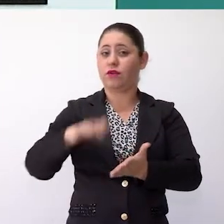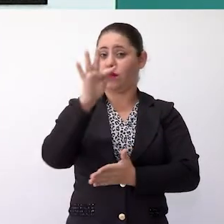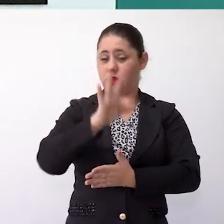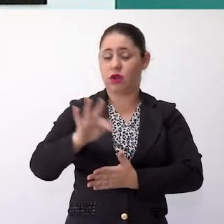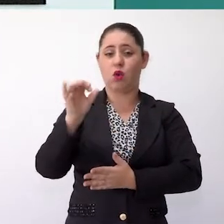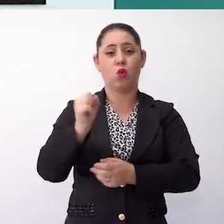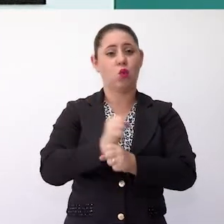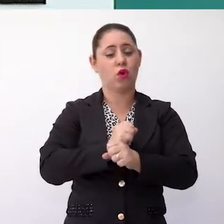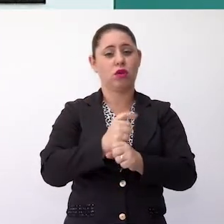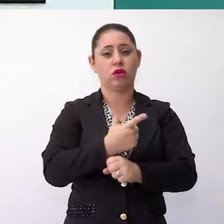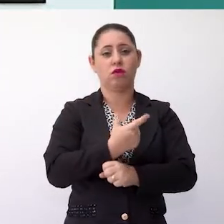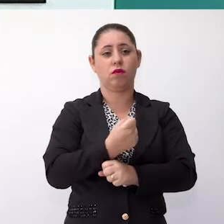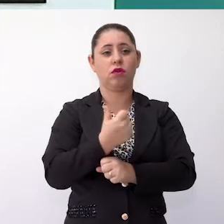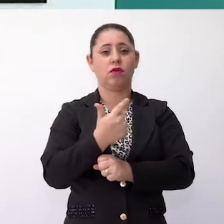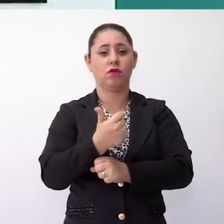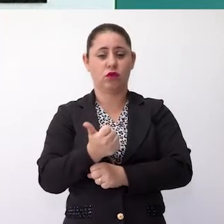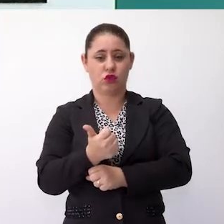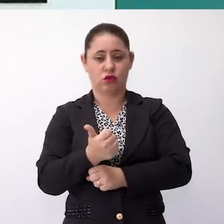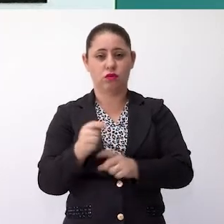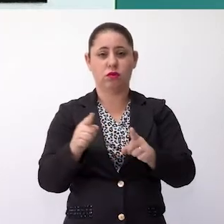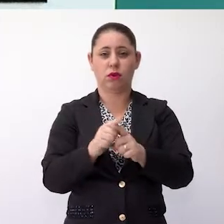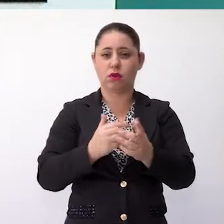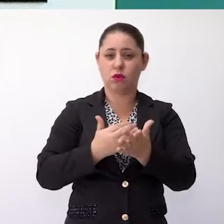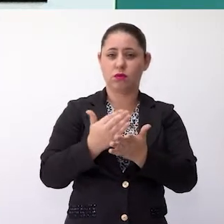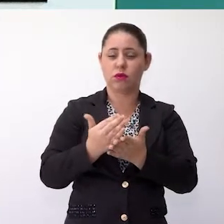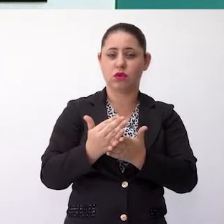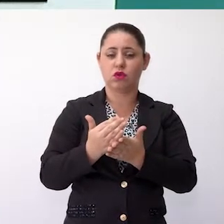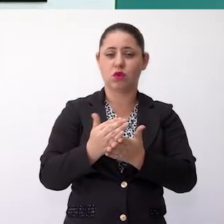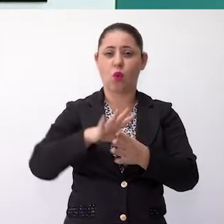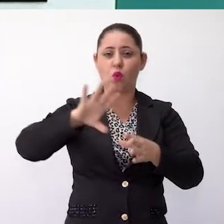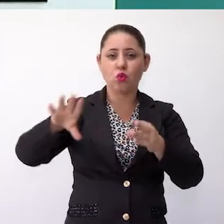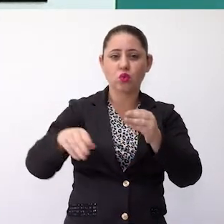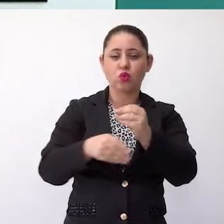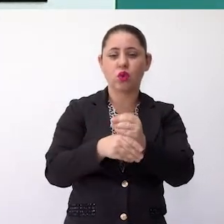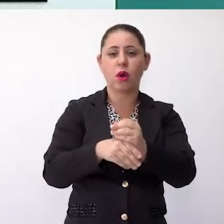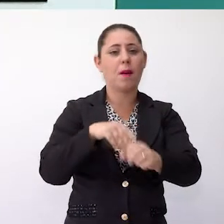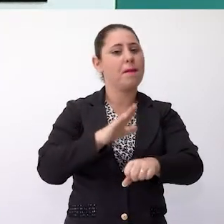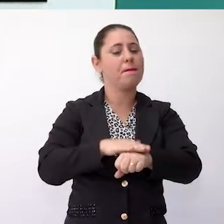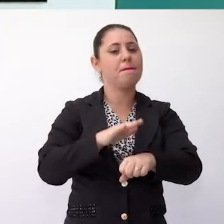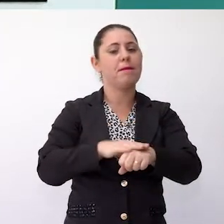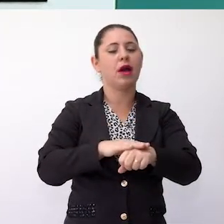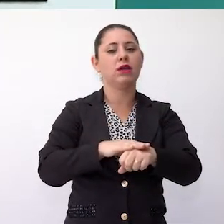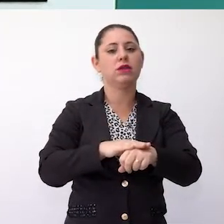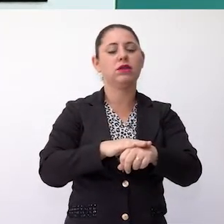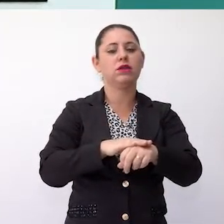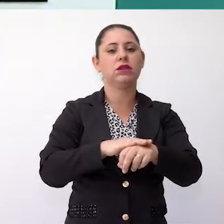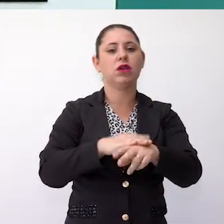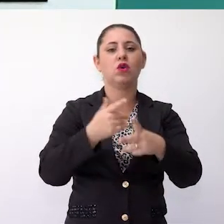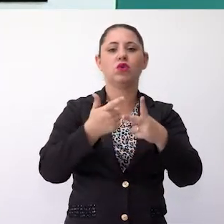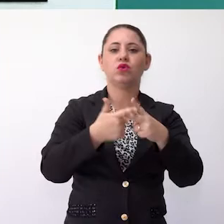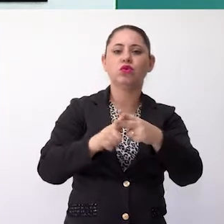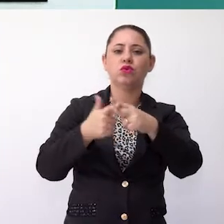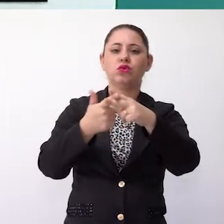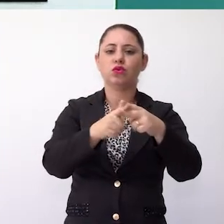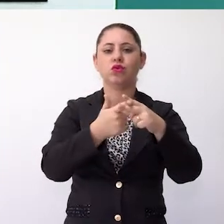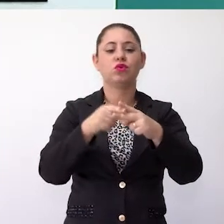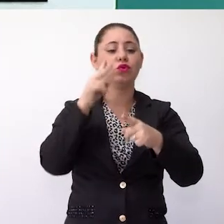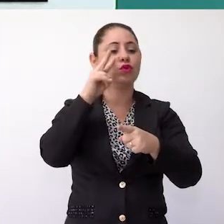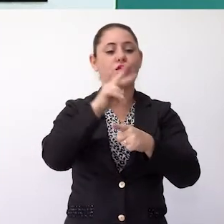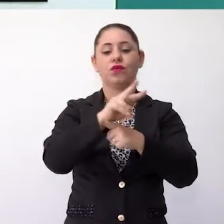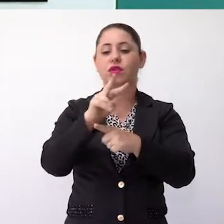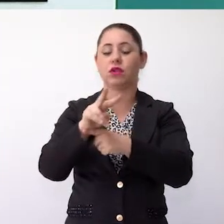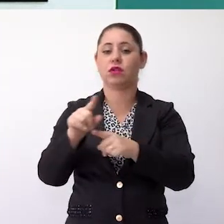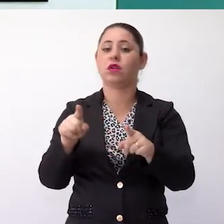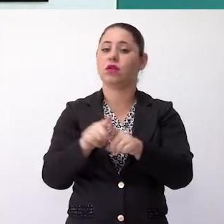ano de 2021, né, iniciamos aí um implemento em busca de mais equipamentos em situações de